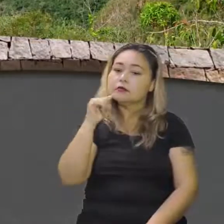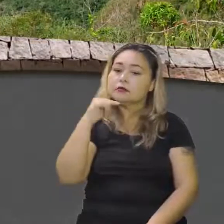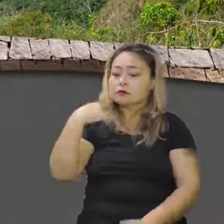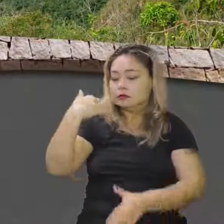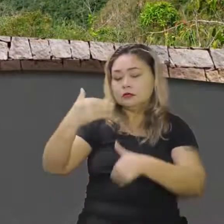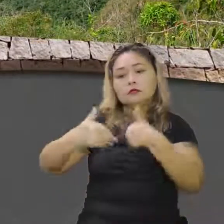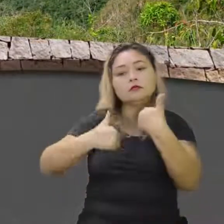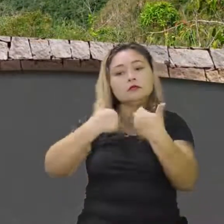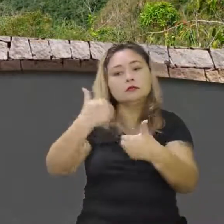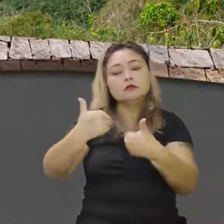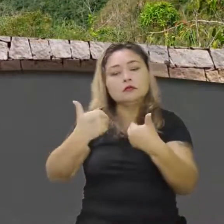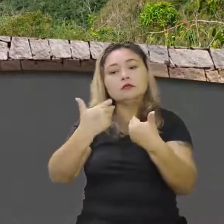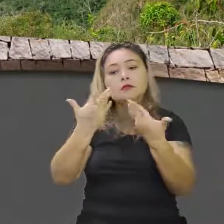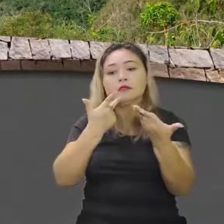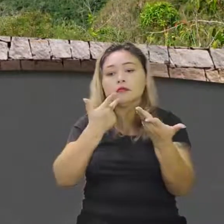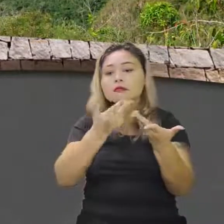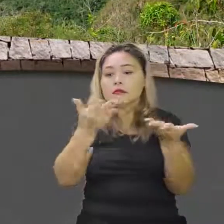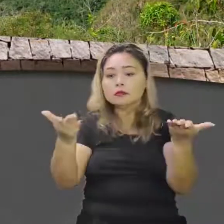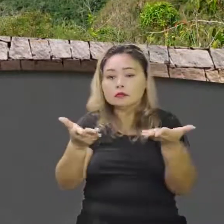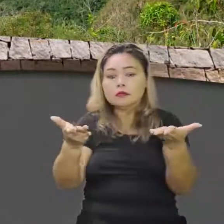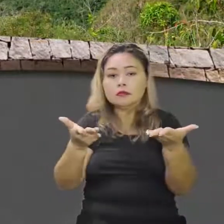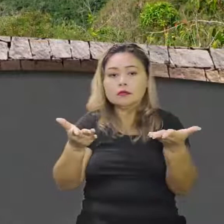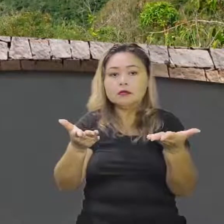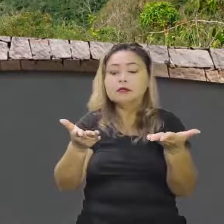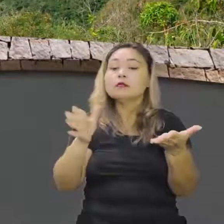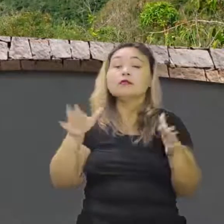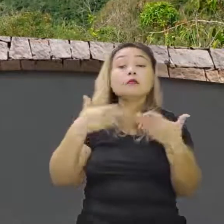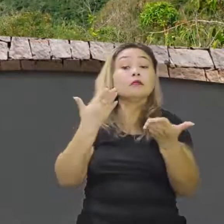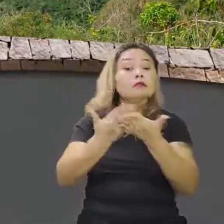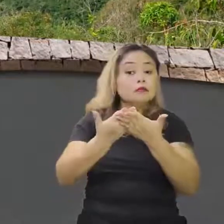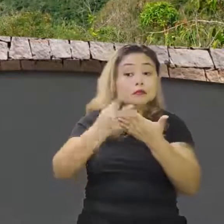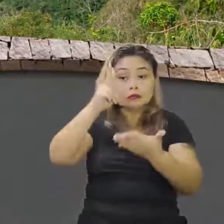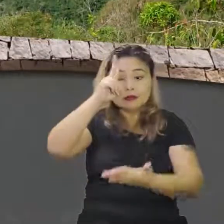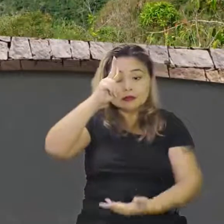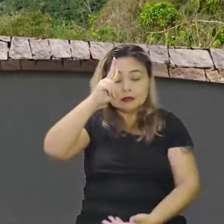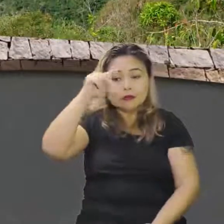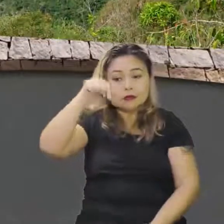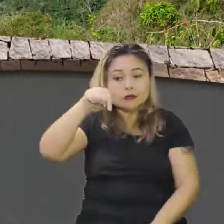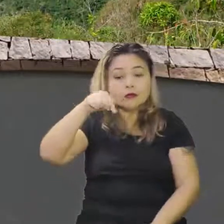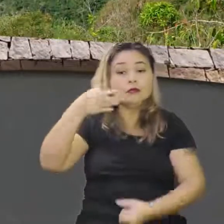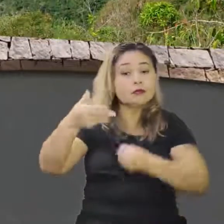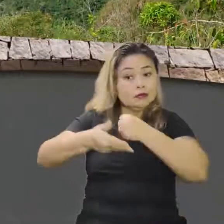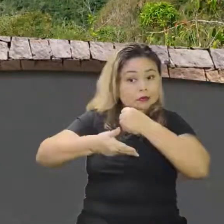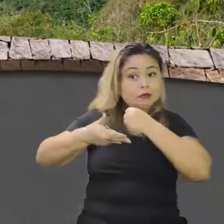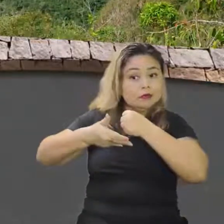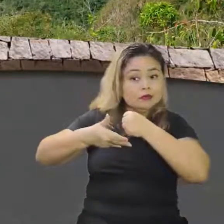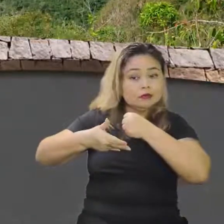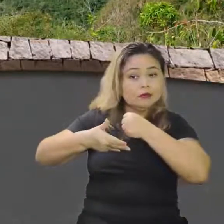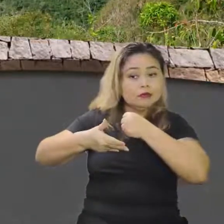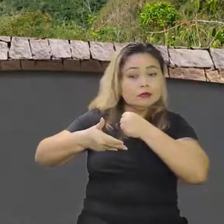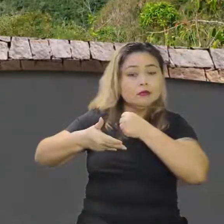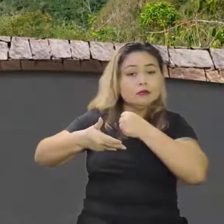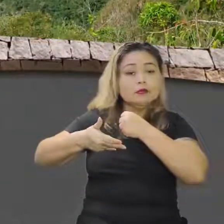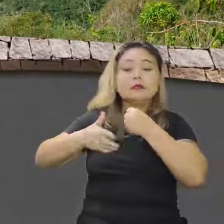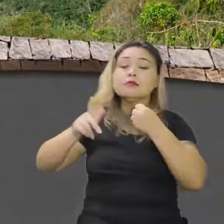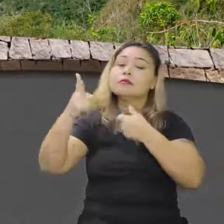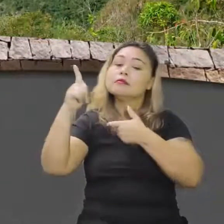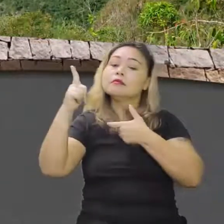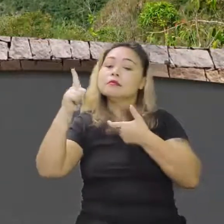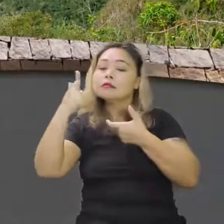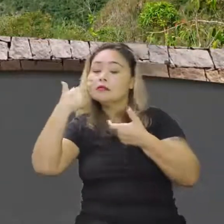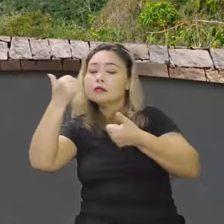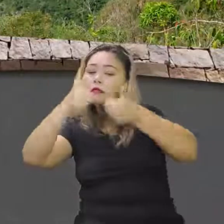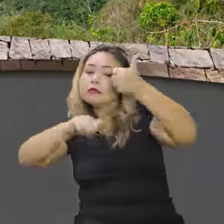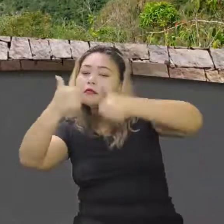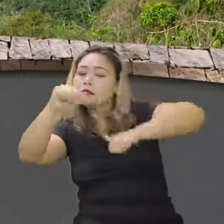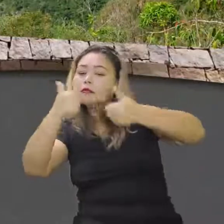esse processo que eu estou me referindo hoje. A aula de história aqui é a base. A geografia vem